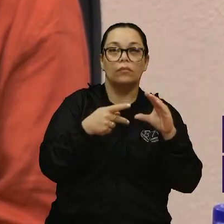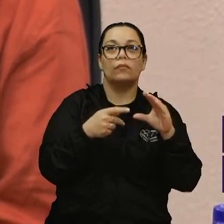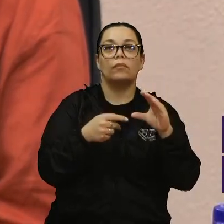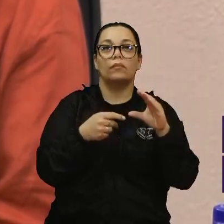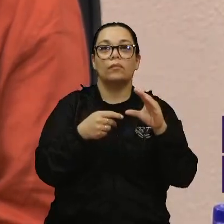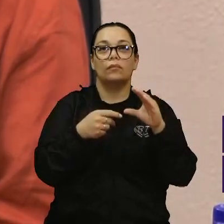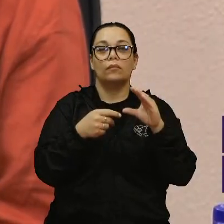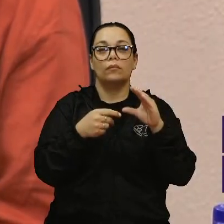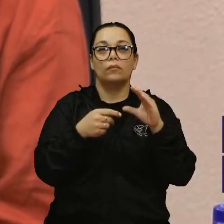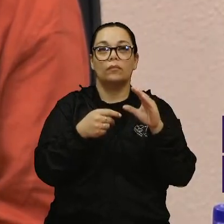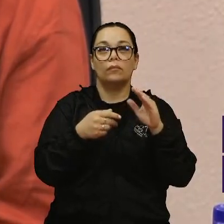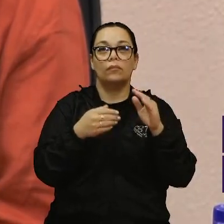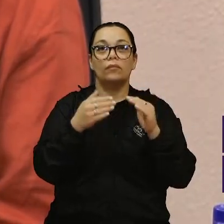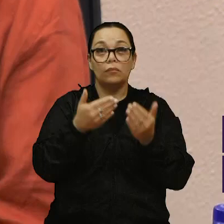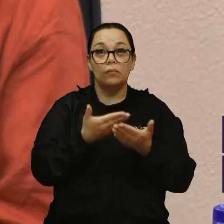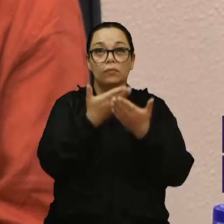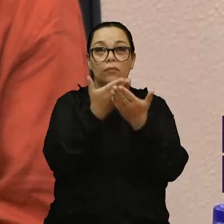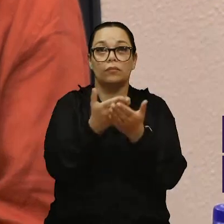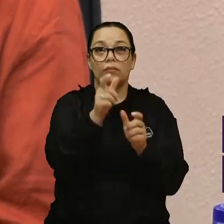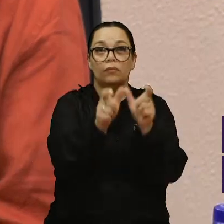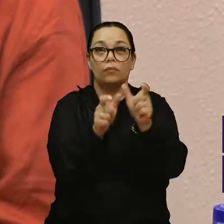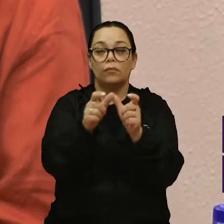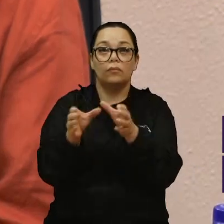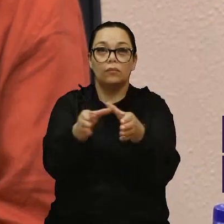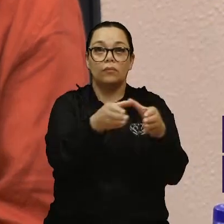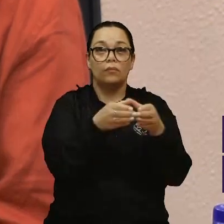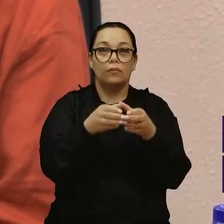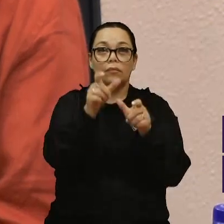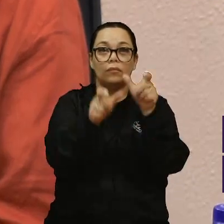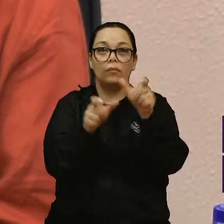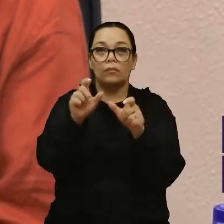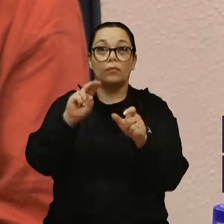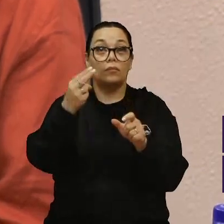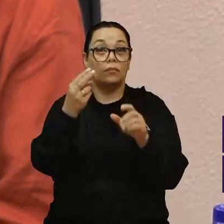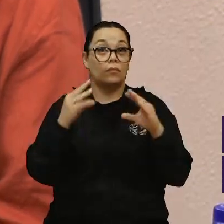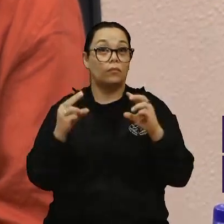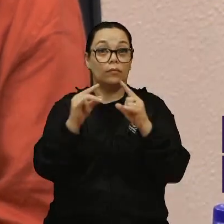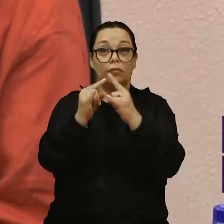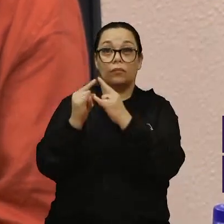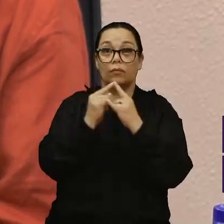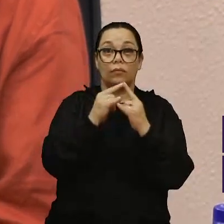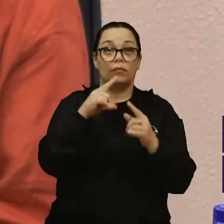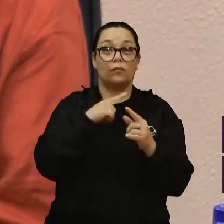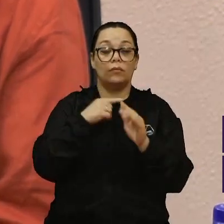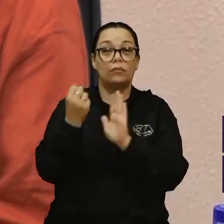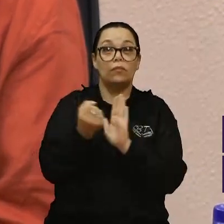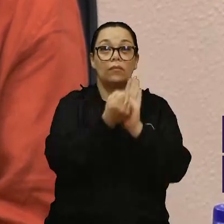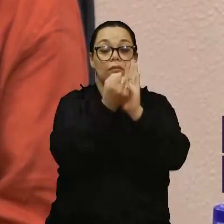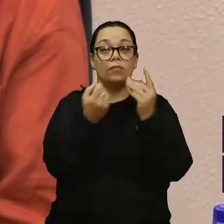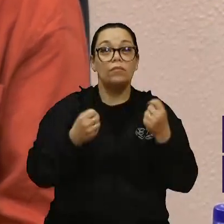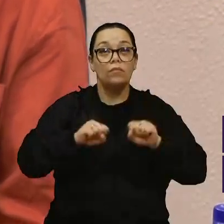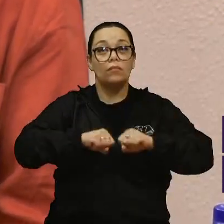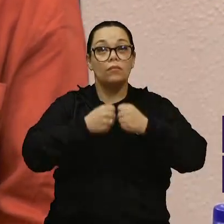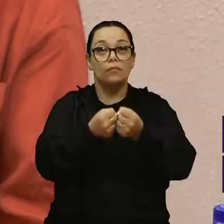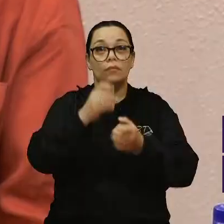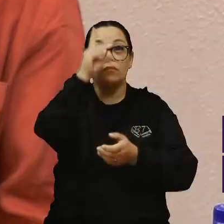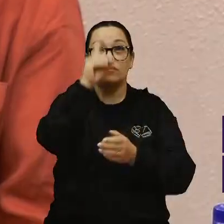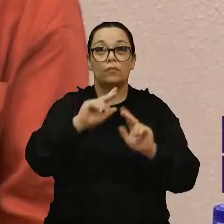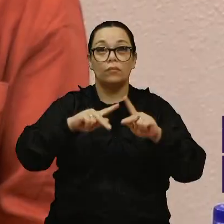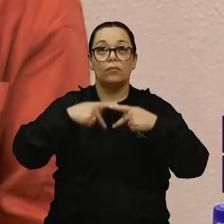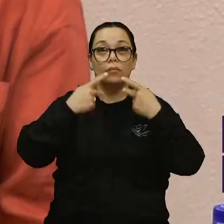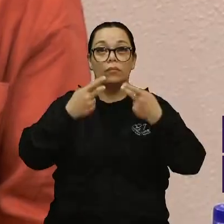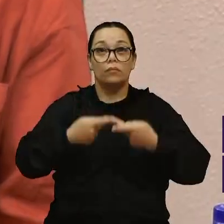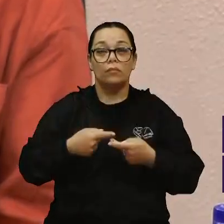casa, a distinção é concedida à pessoa, grupo de pessoas ou entidade que tenha destaque na defesa dos direitos humanos